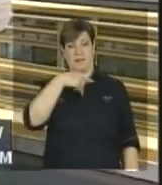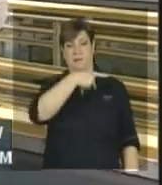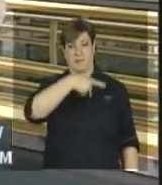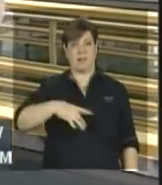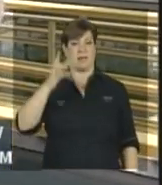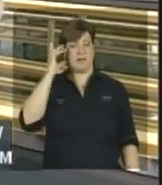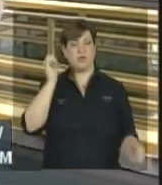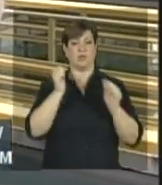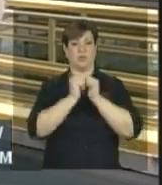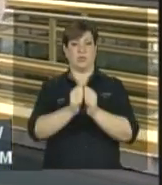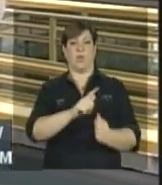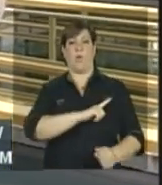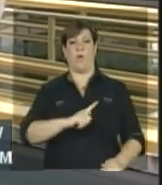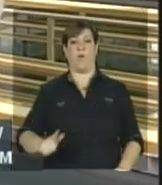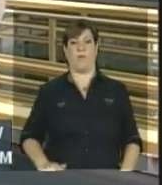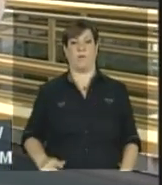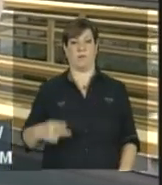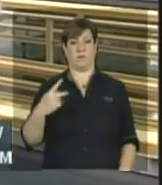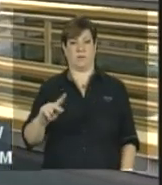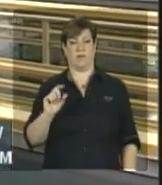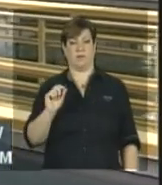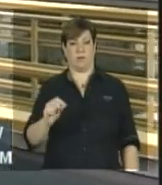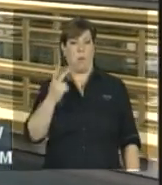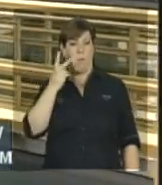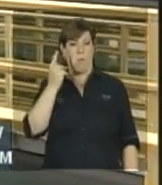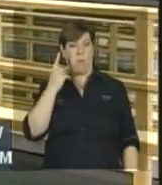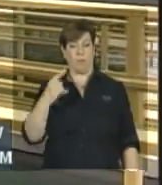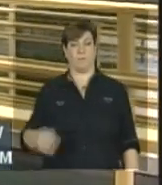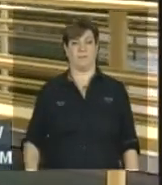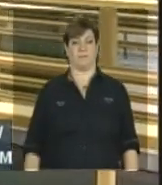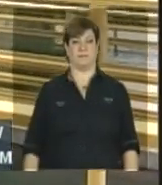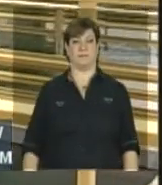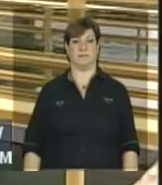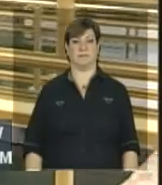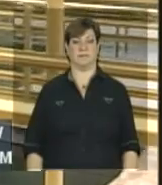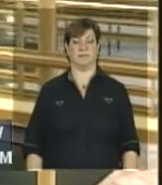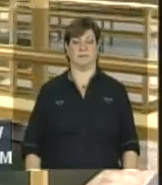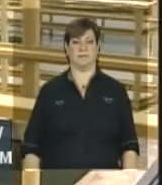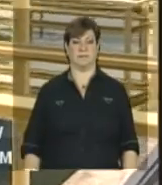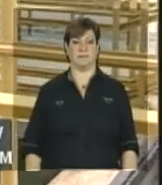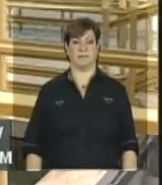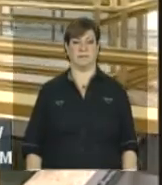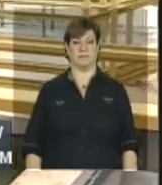presidenta, junto com o governador do estado, Cid Gomes.